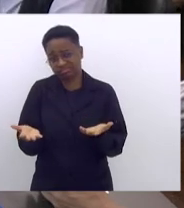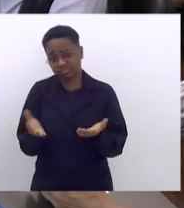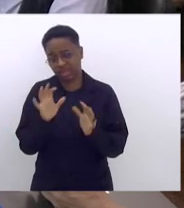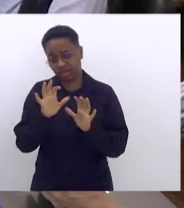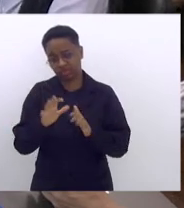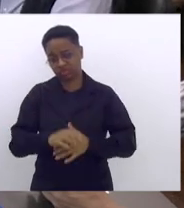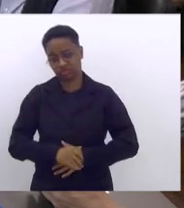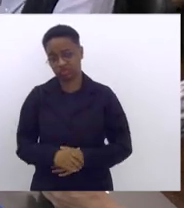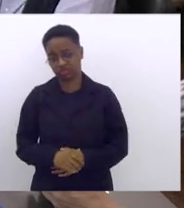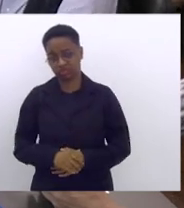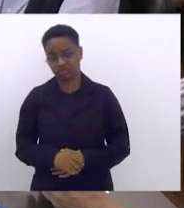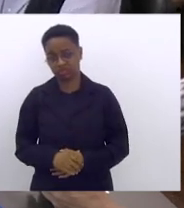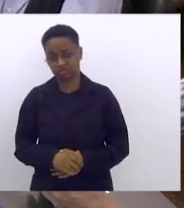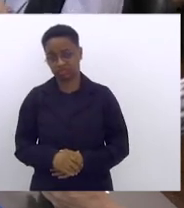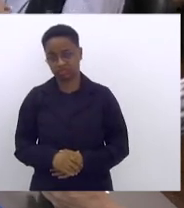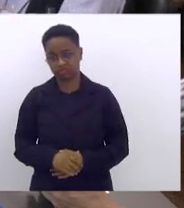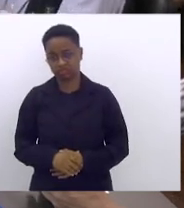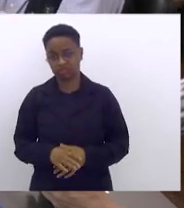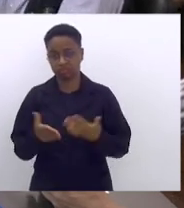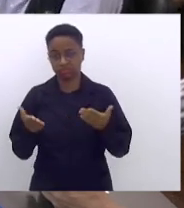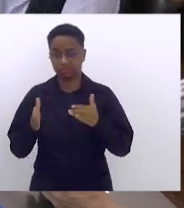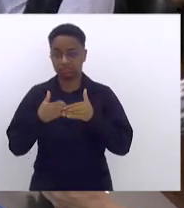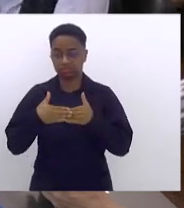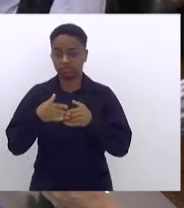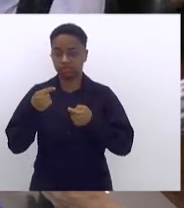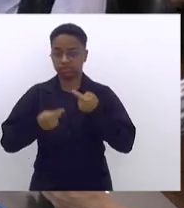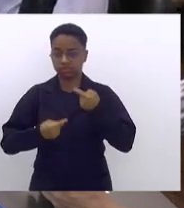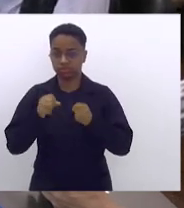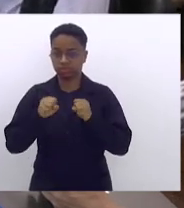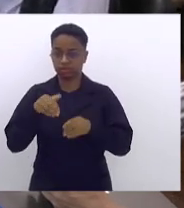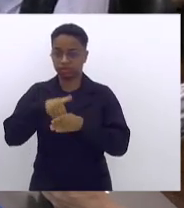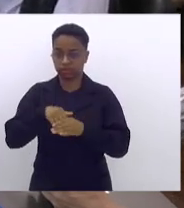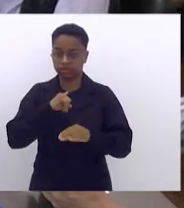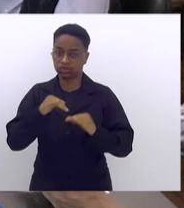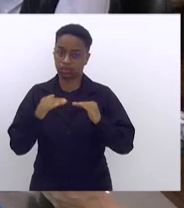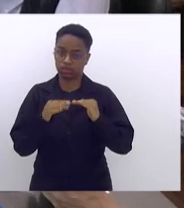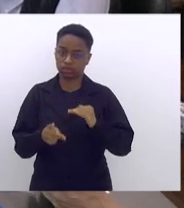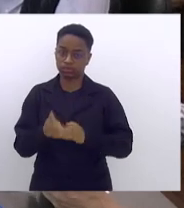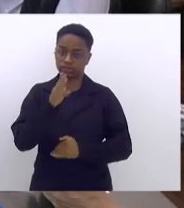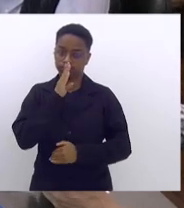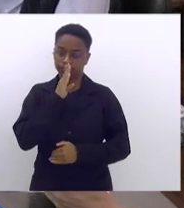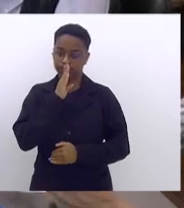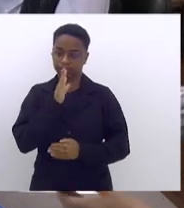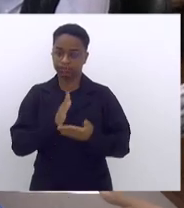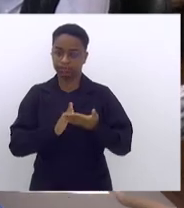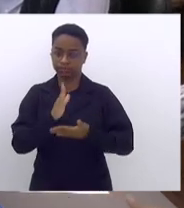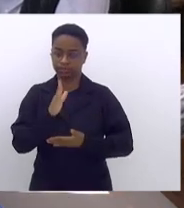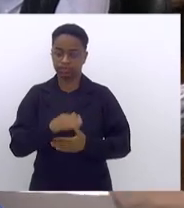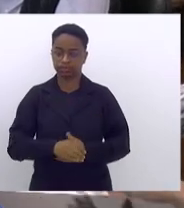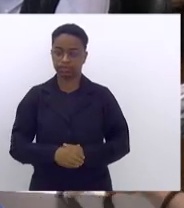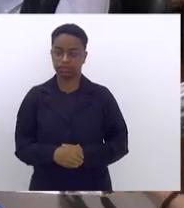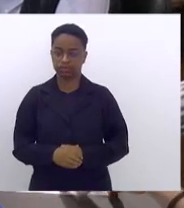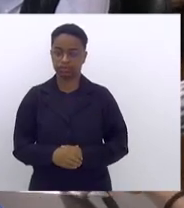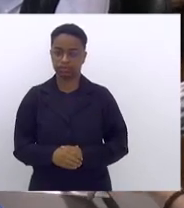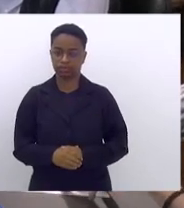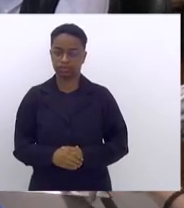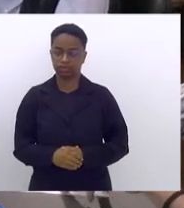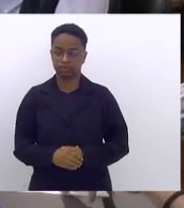sentido. Então, é encerrada a discussão, em votação, os senhores que aprovam, permaneçam como estão, aprovada a